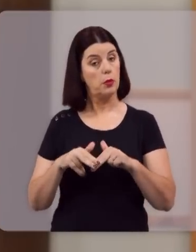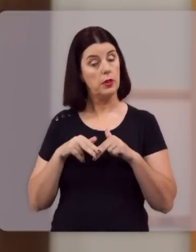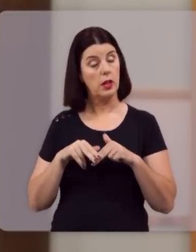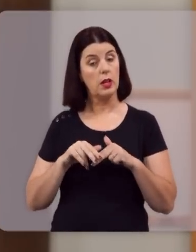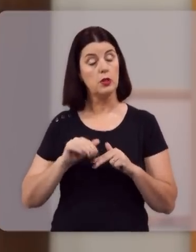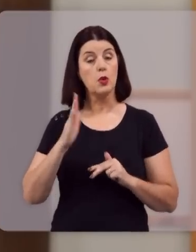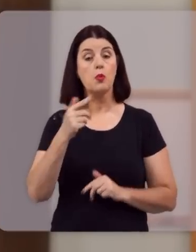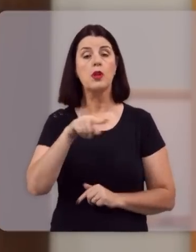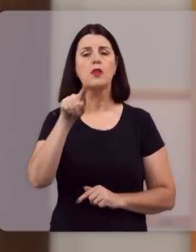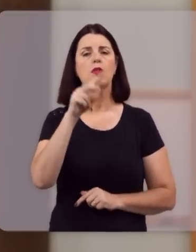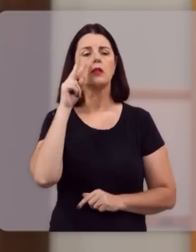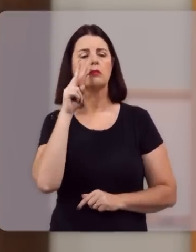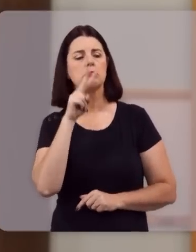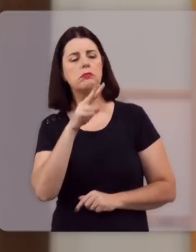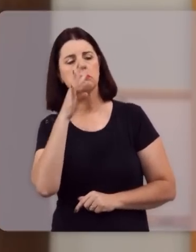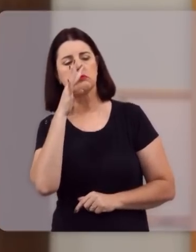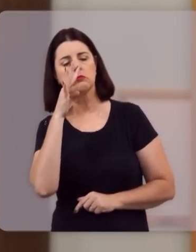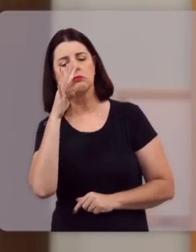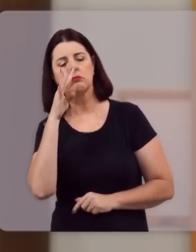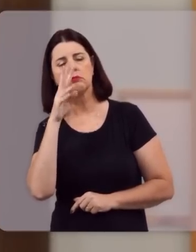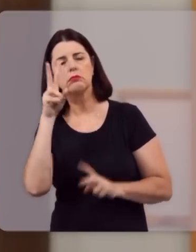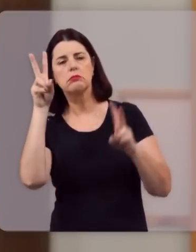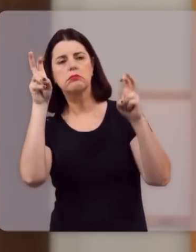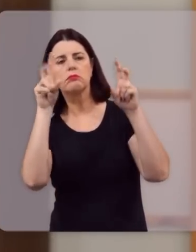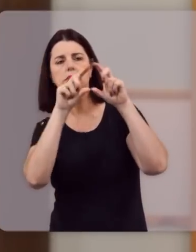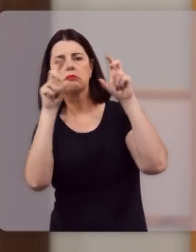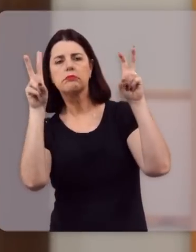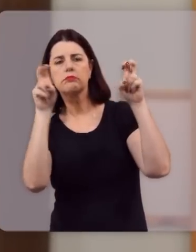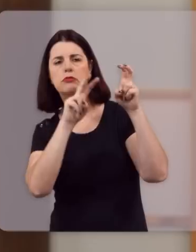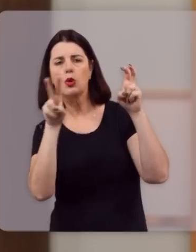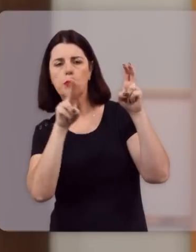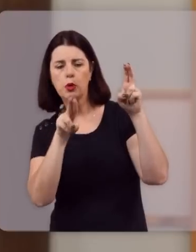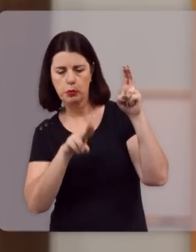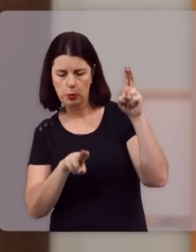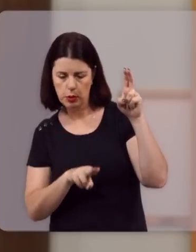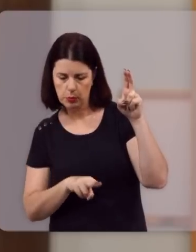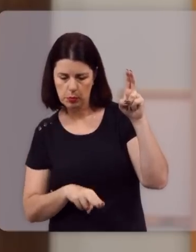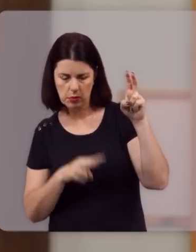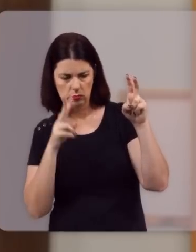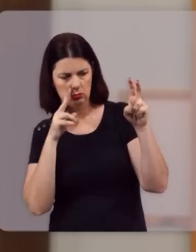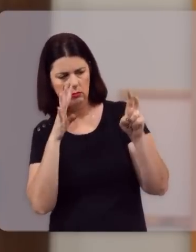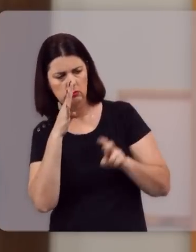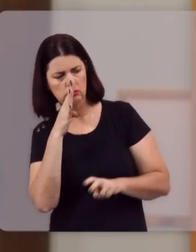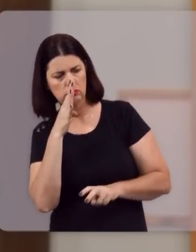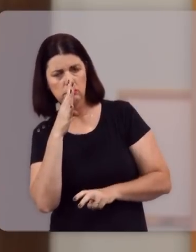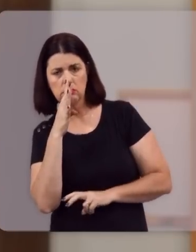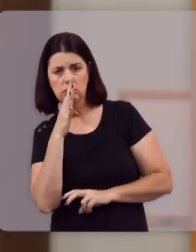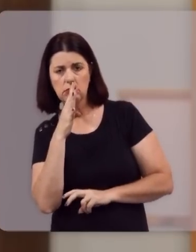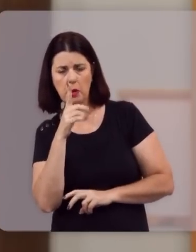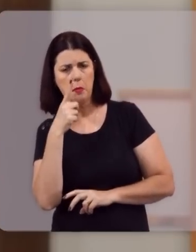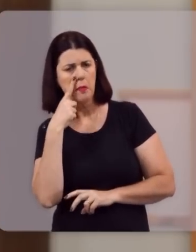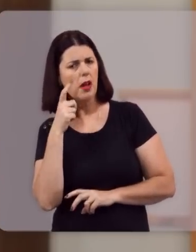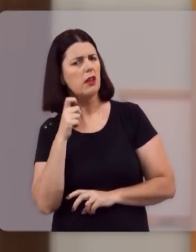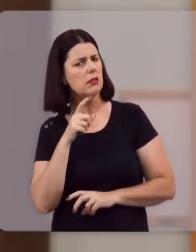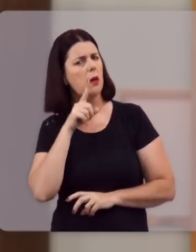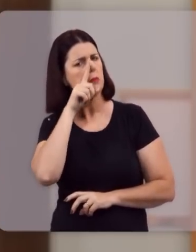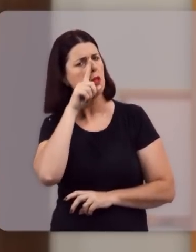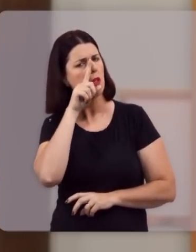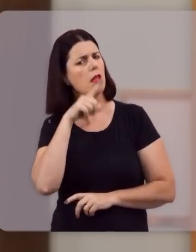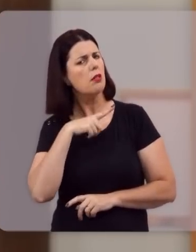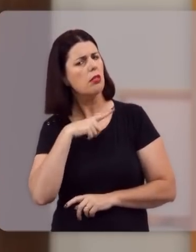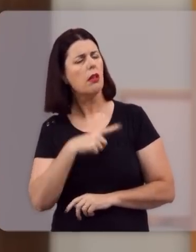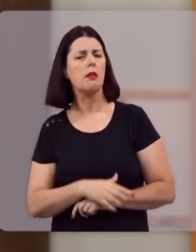Portanto, quando você vai examinando todos esses títulos e esses nomes, você percebe quão perigoso ele é.